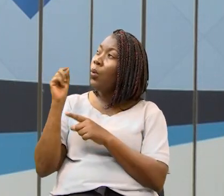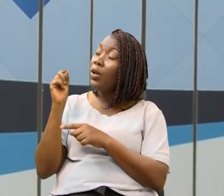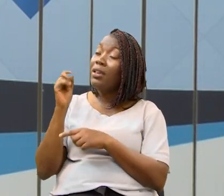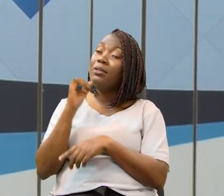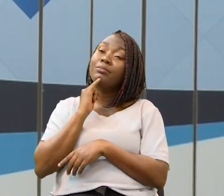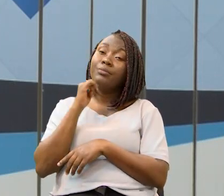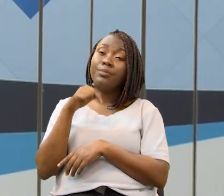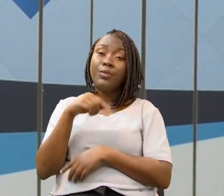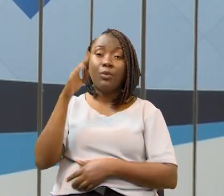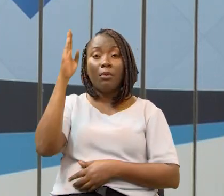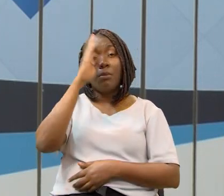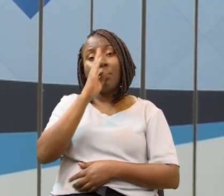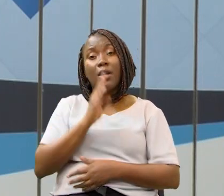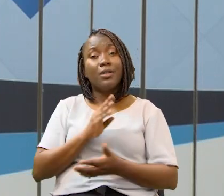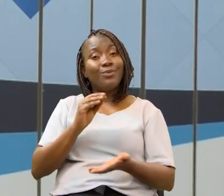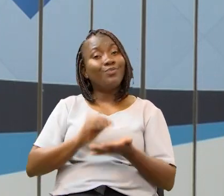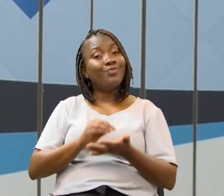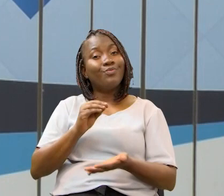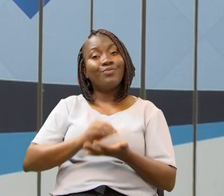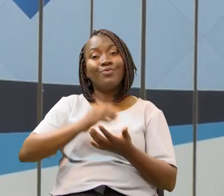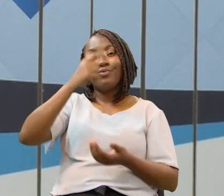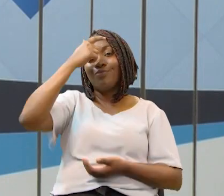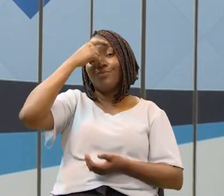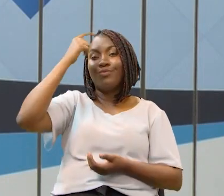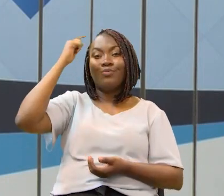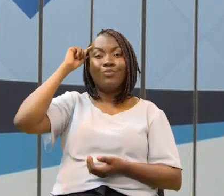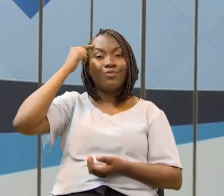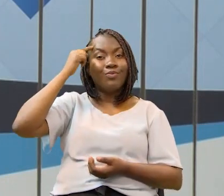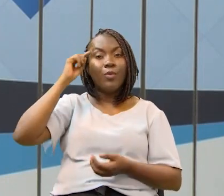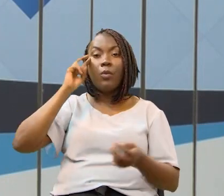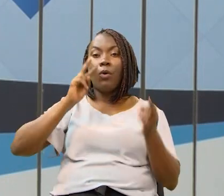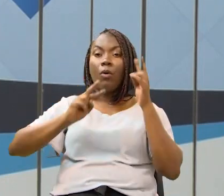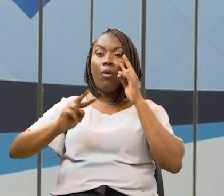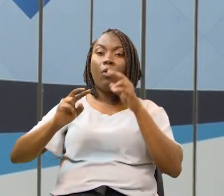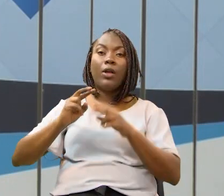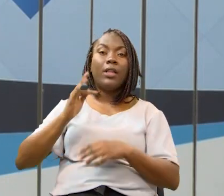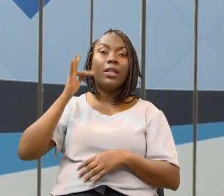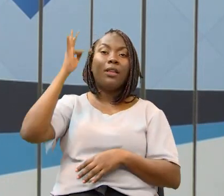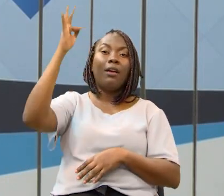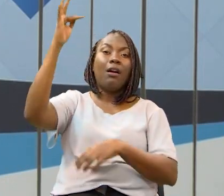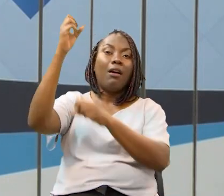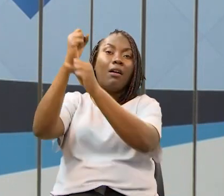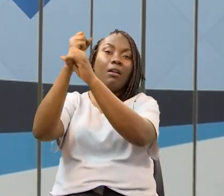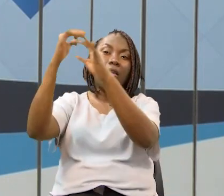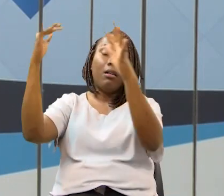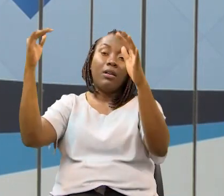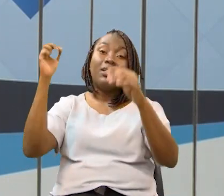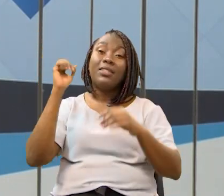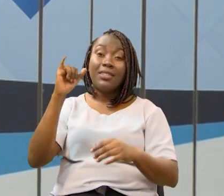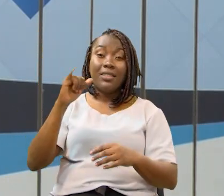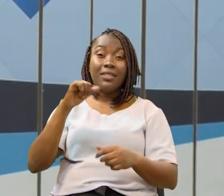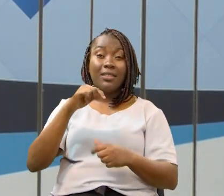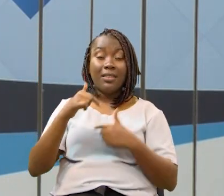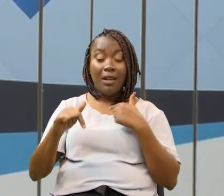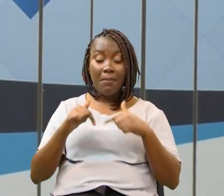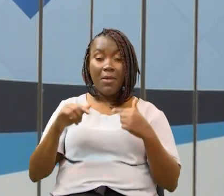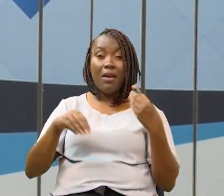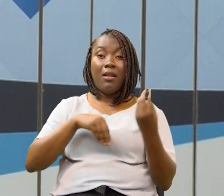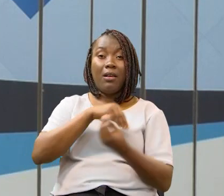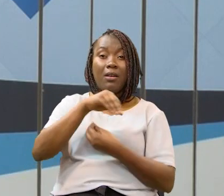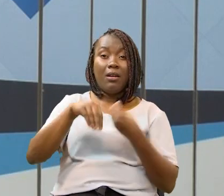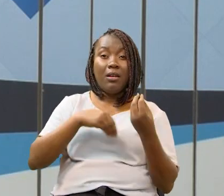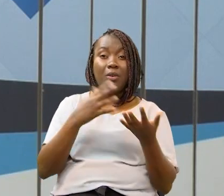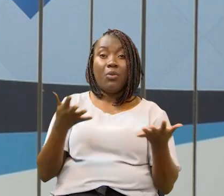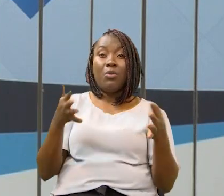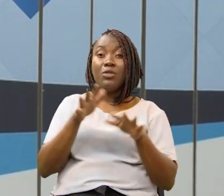infelizmente, ainda no Brasil, a gente não tem essa consciência e esse olhar lá na frente. Quando eu trabalho com diversidade e inclusão, eu